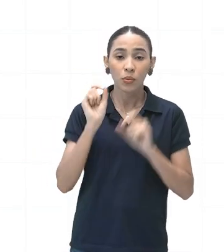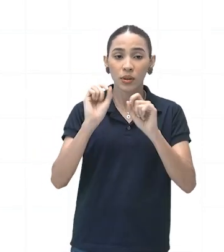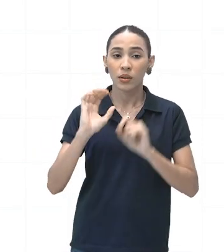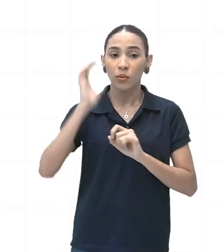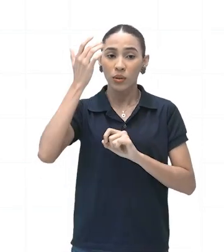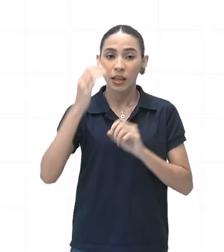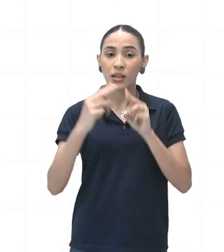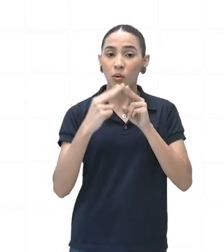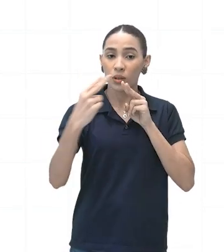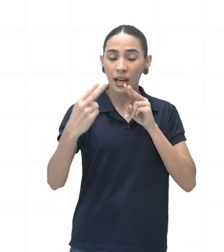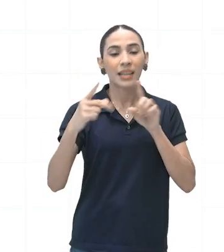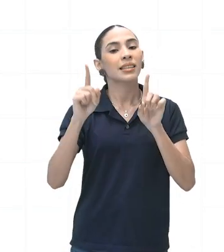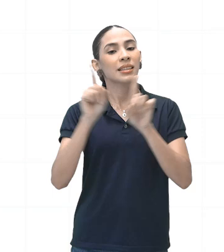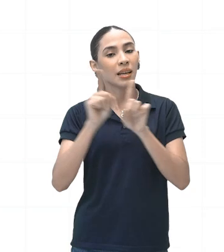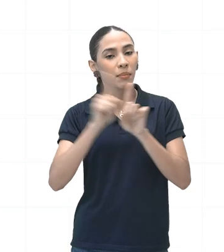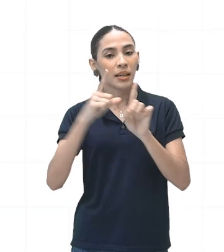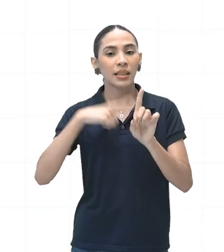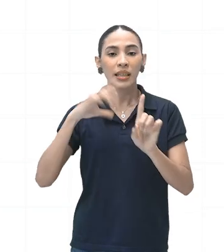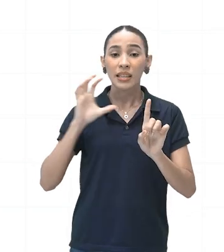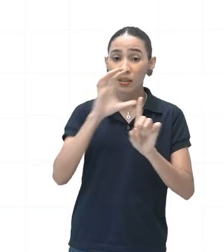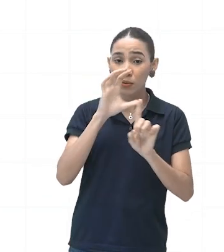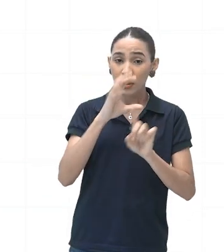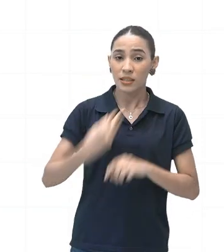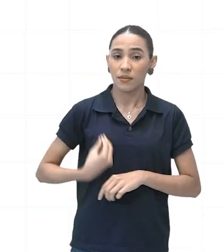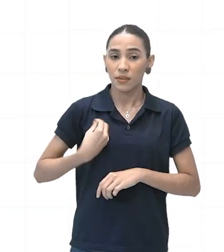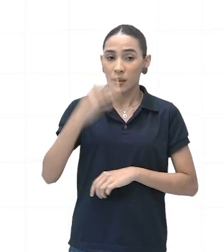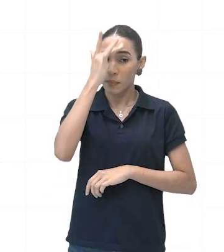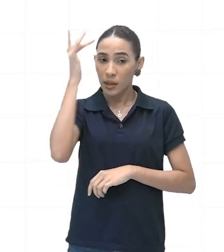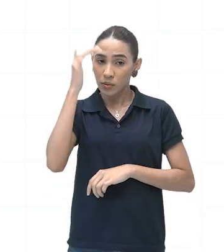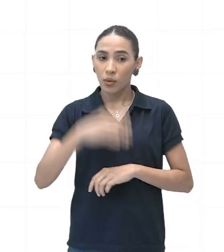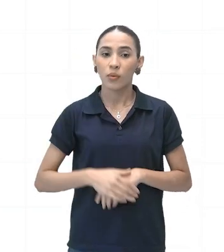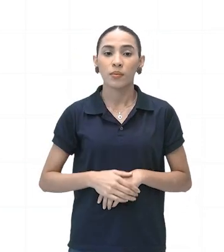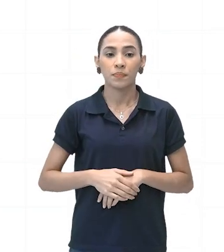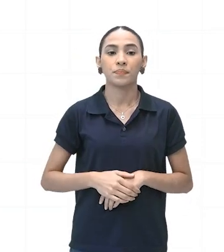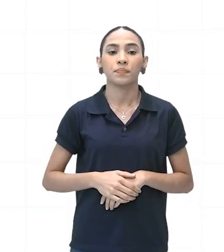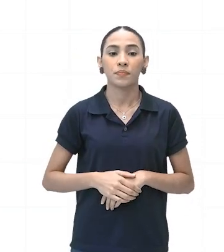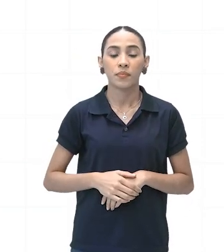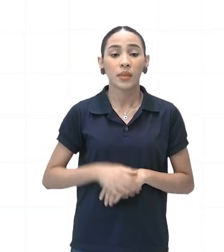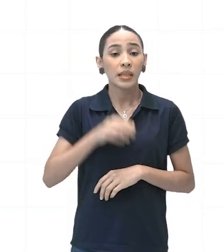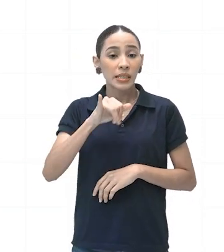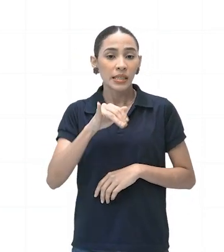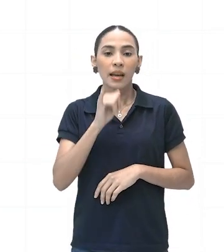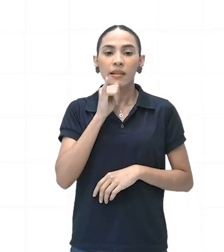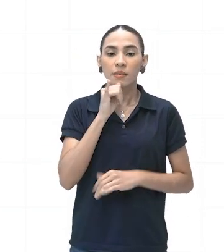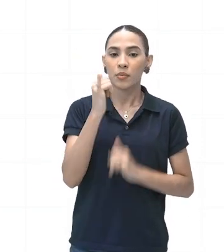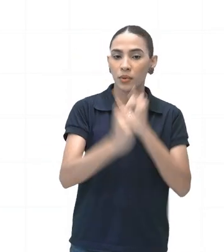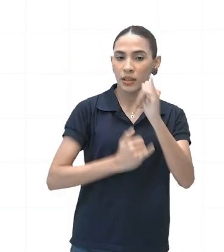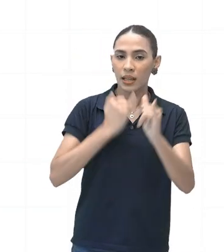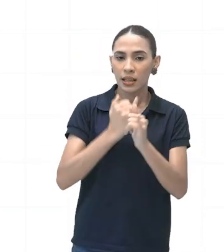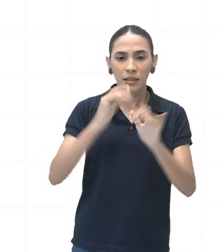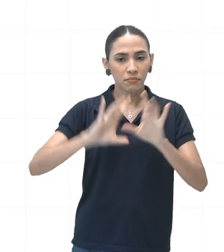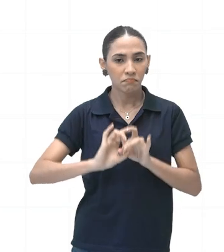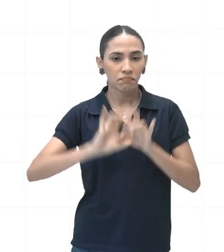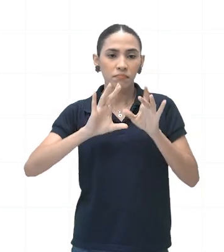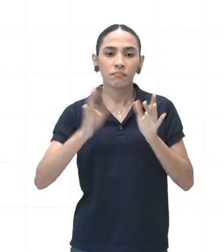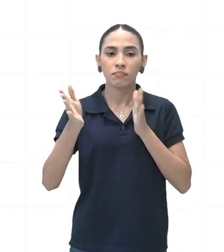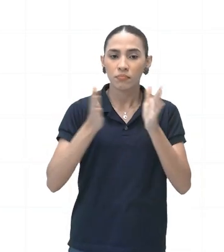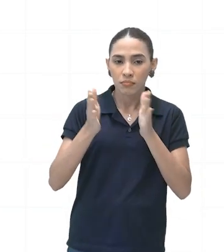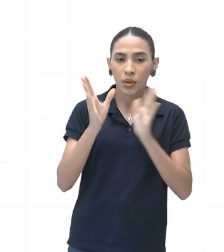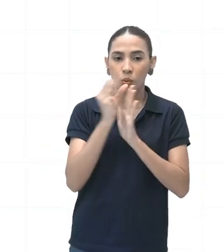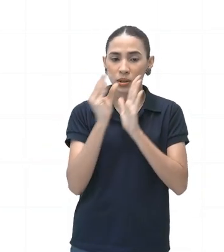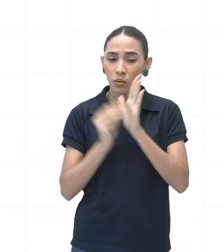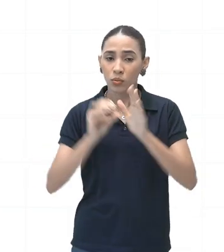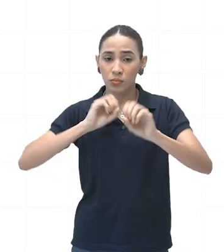acontece online tem impacto na vida das pessoas, destacou Stella. Se por um lado a internet permitiu o acesso a